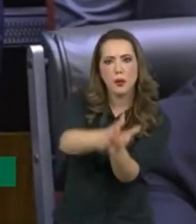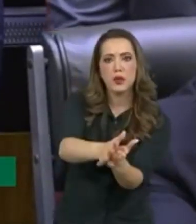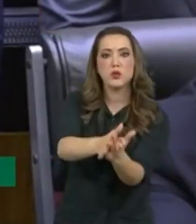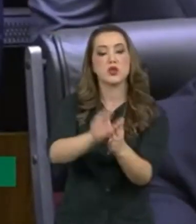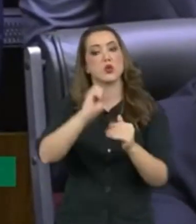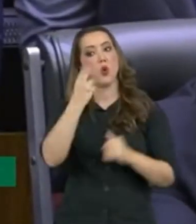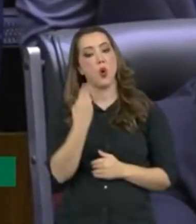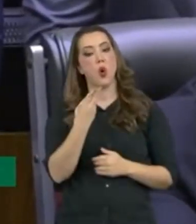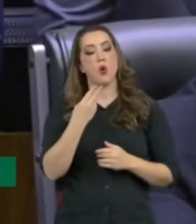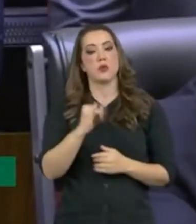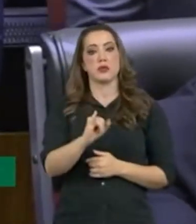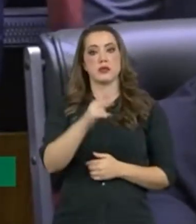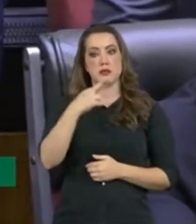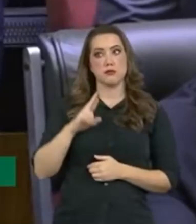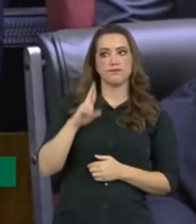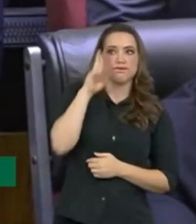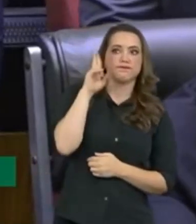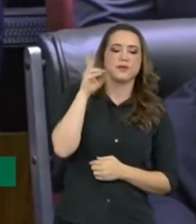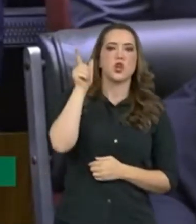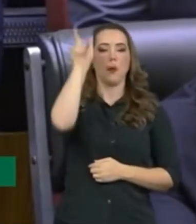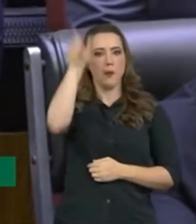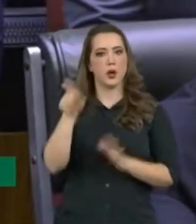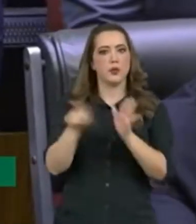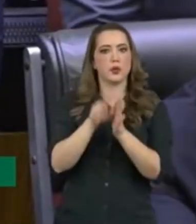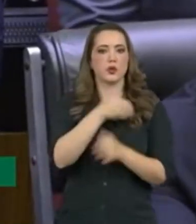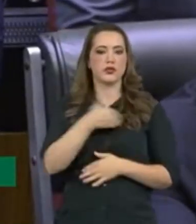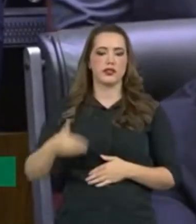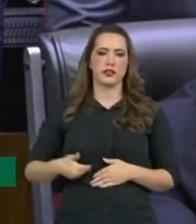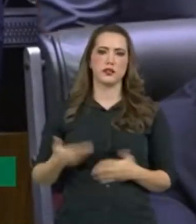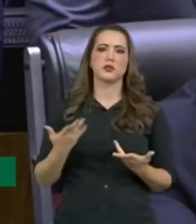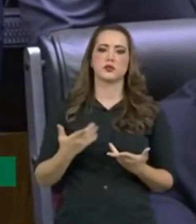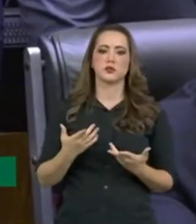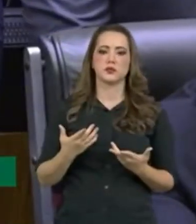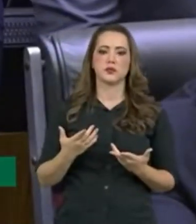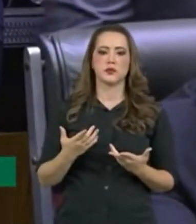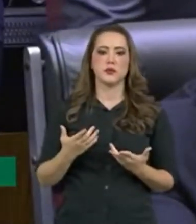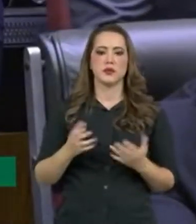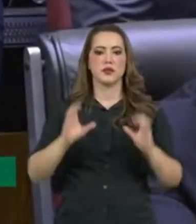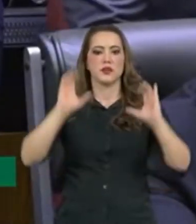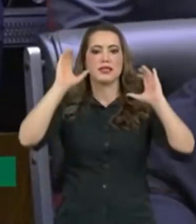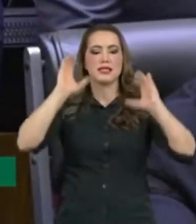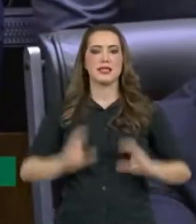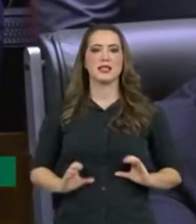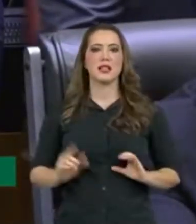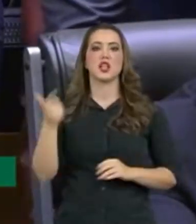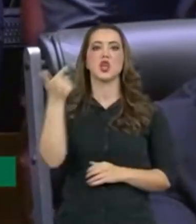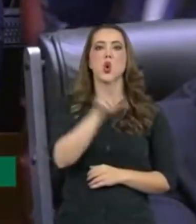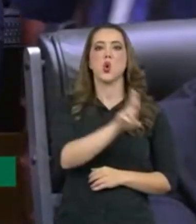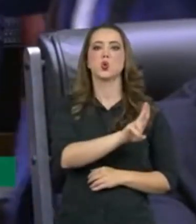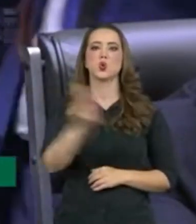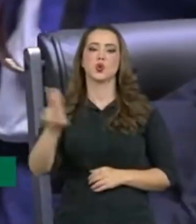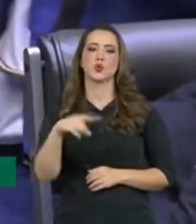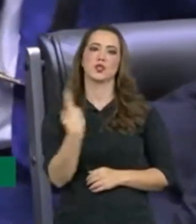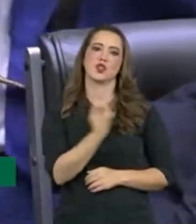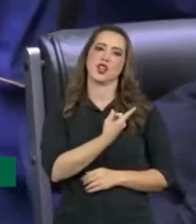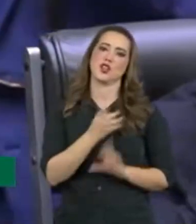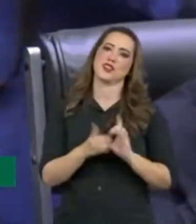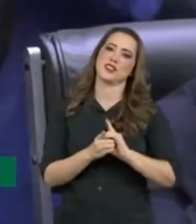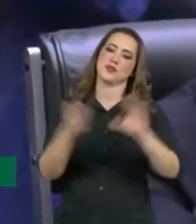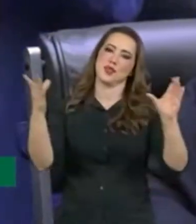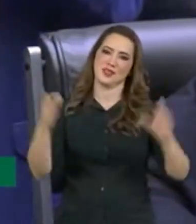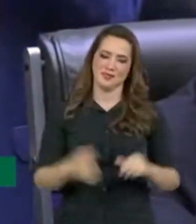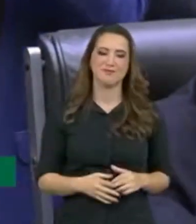ou diante de autoridade pública. Cidadania é outro nome da nossa querida